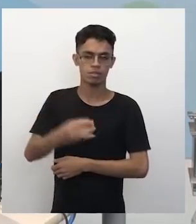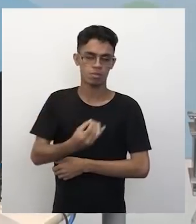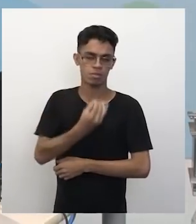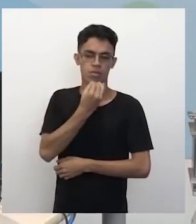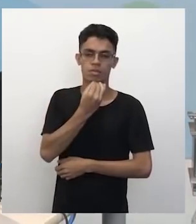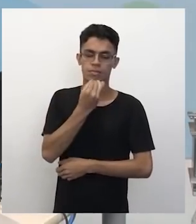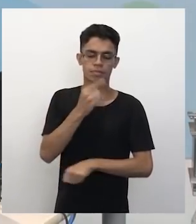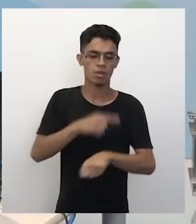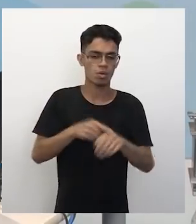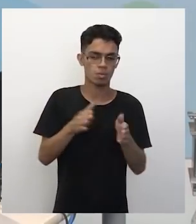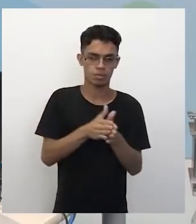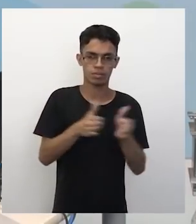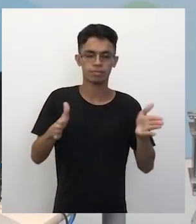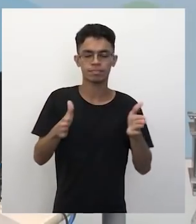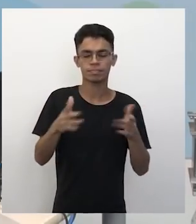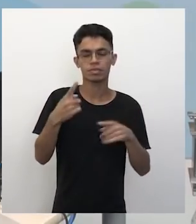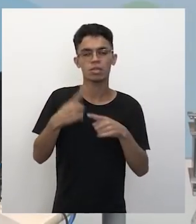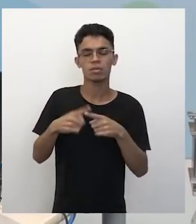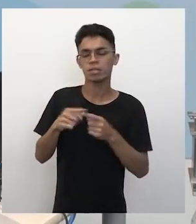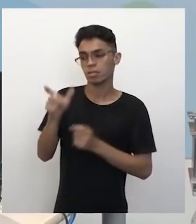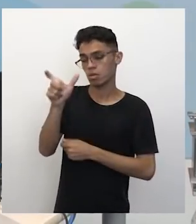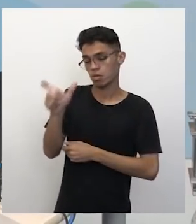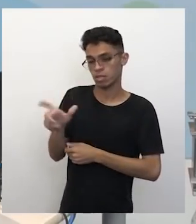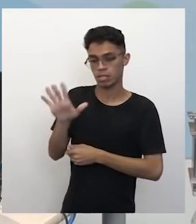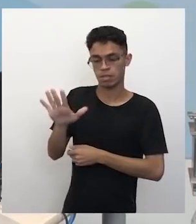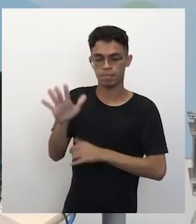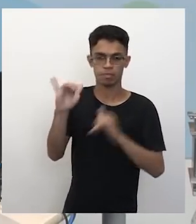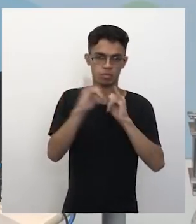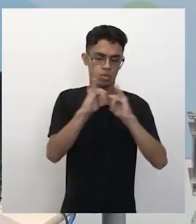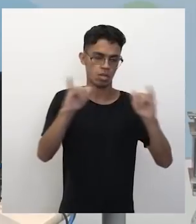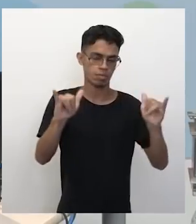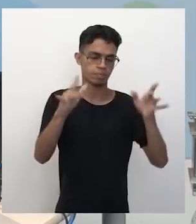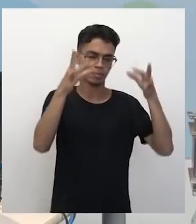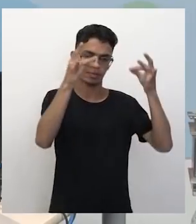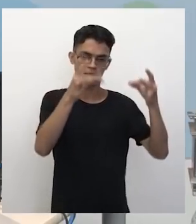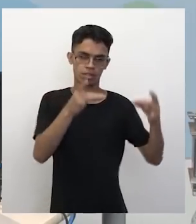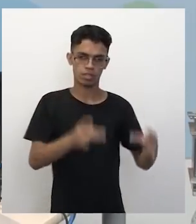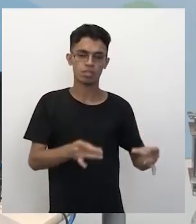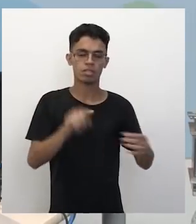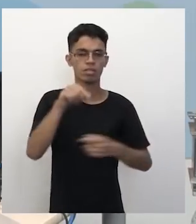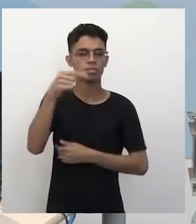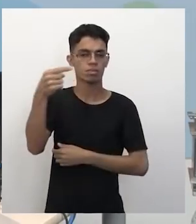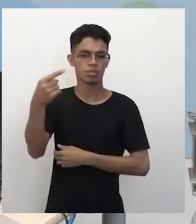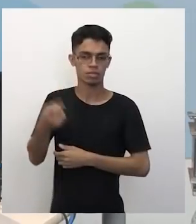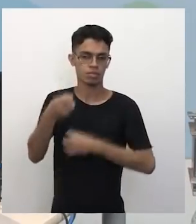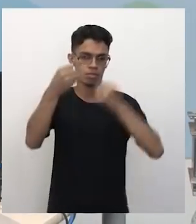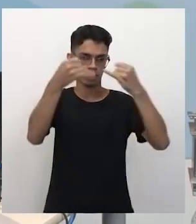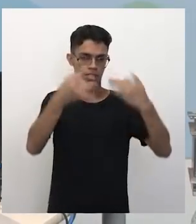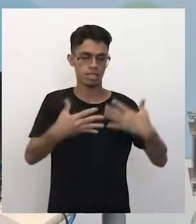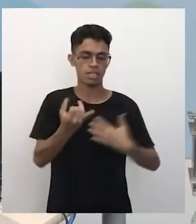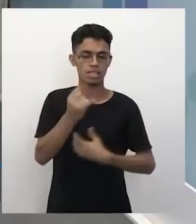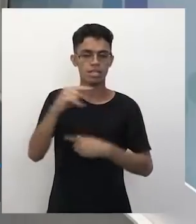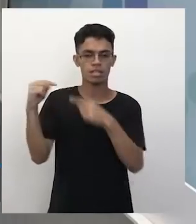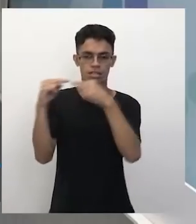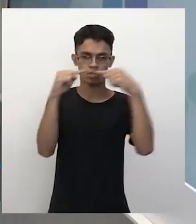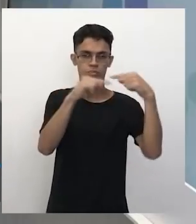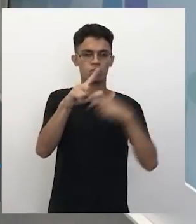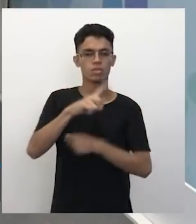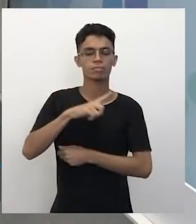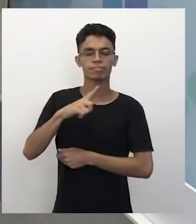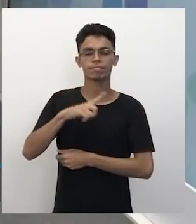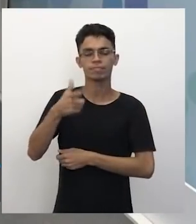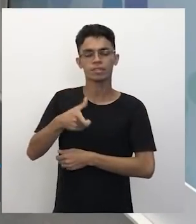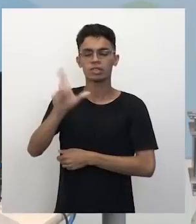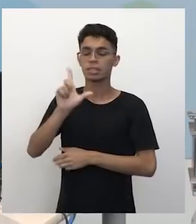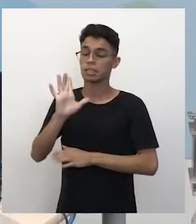tempo. Até porque, né, Pro, acho que você consegue falar mais sobre isso depois, né? Ou se tiver alguma relação que eu vou falar, pode ser que eu esteja